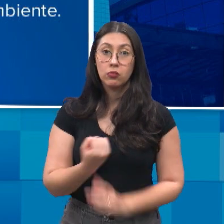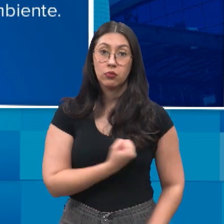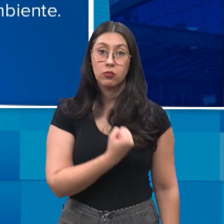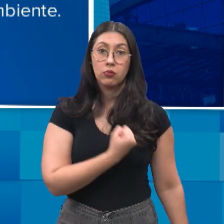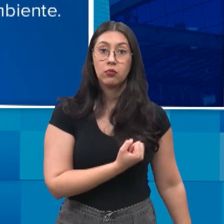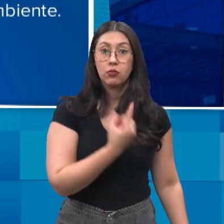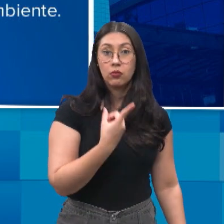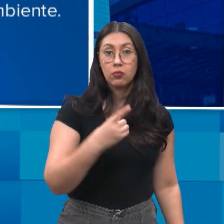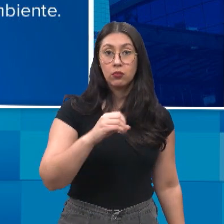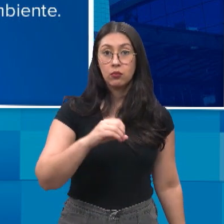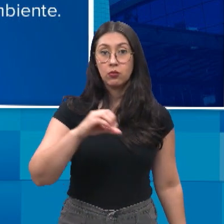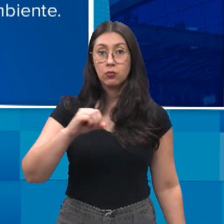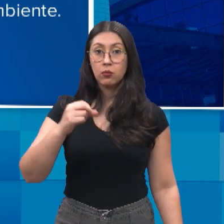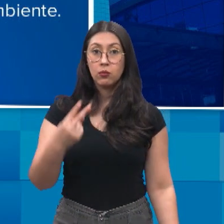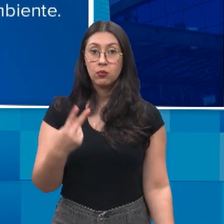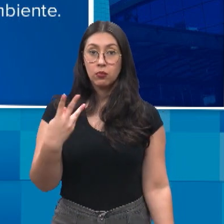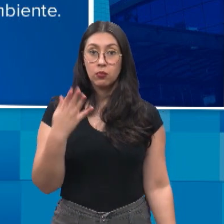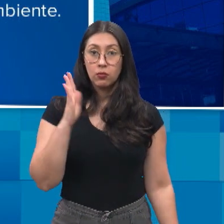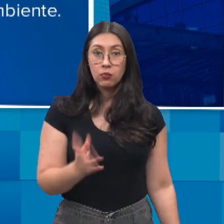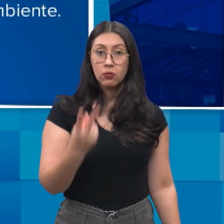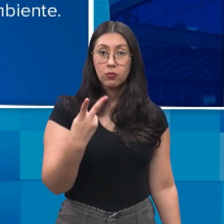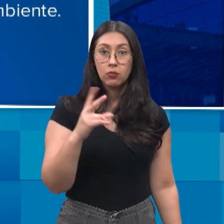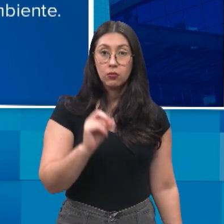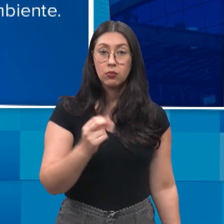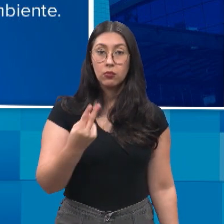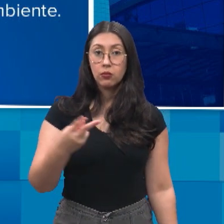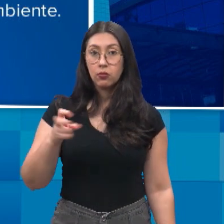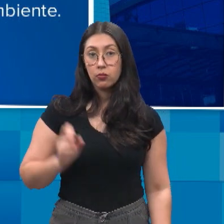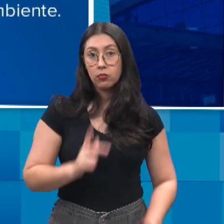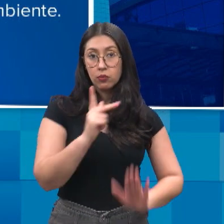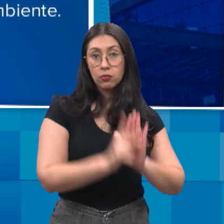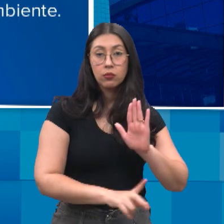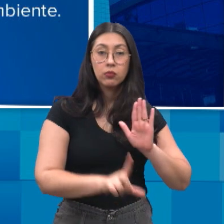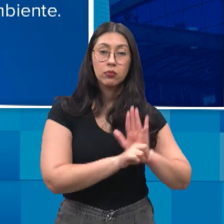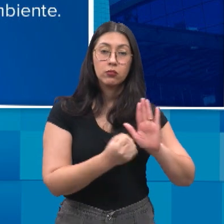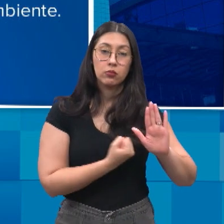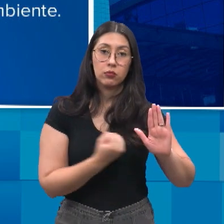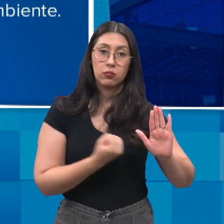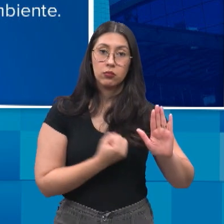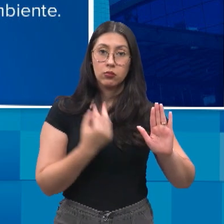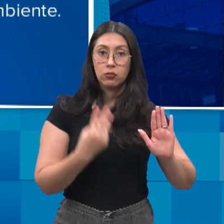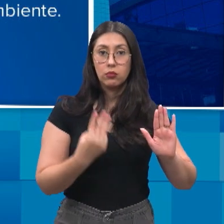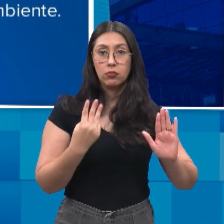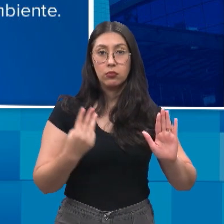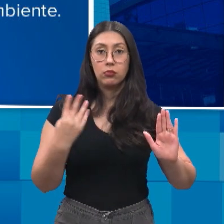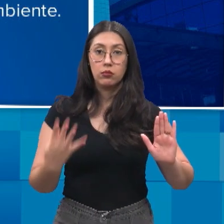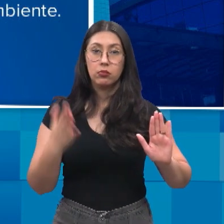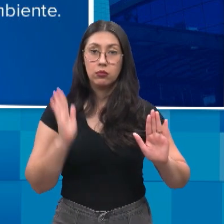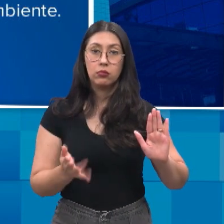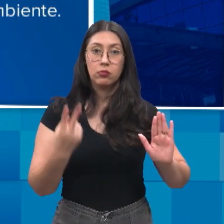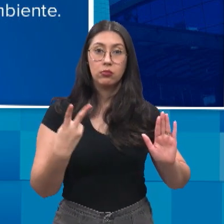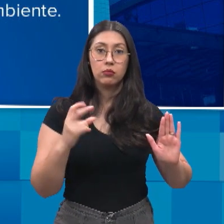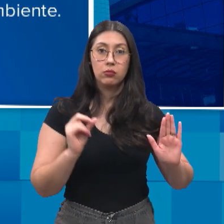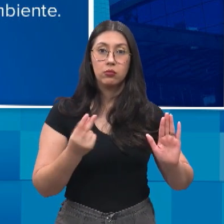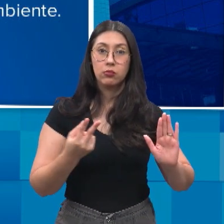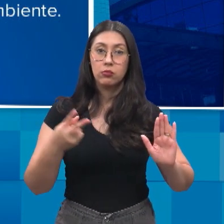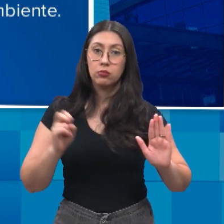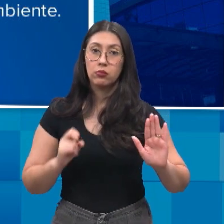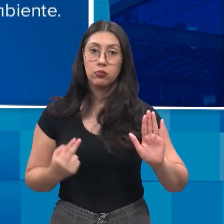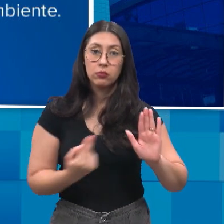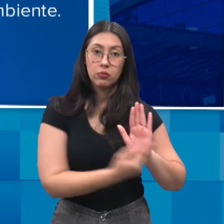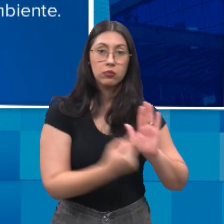de 2025, projeto de lei 334 de 2025, autoria vereador Carlos